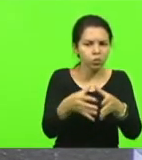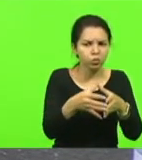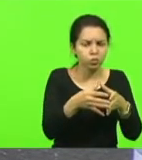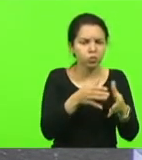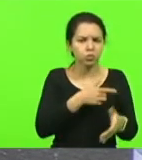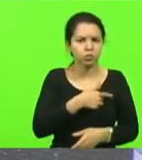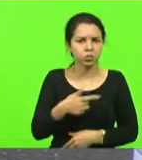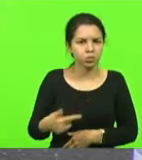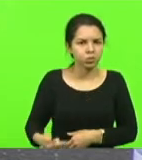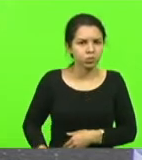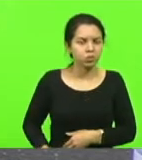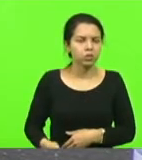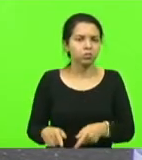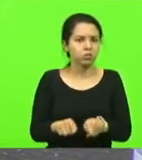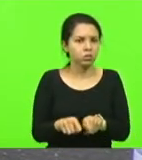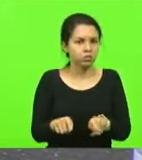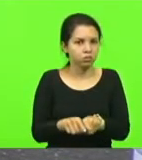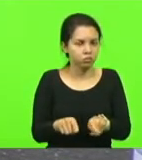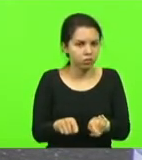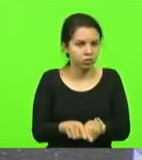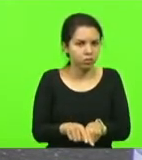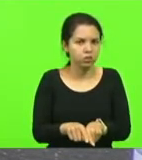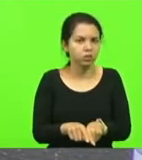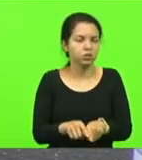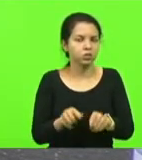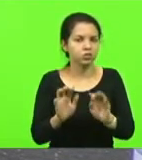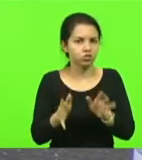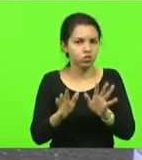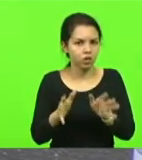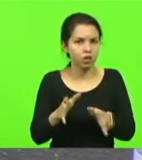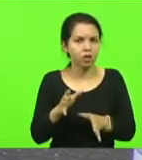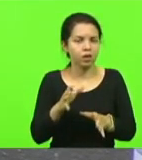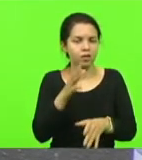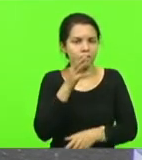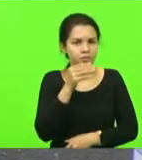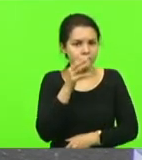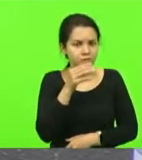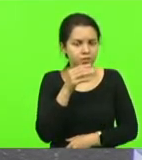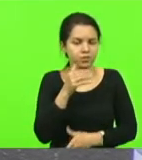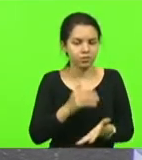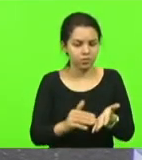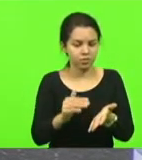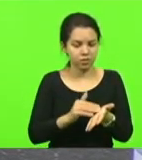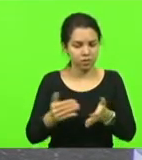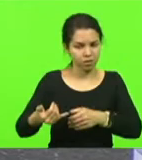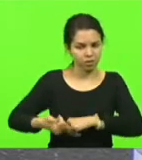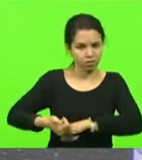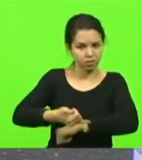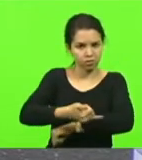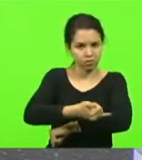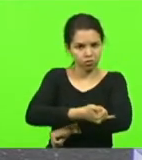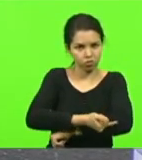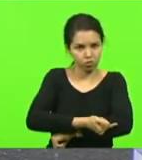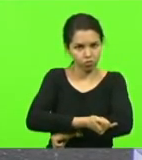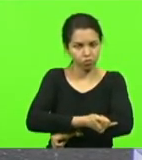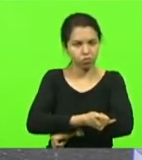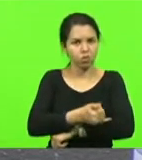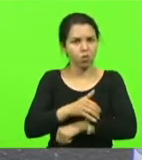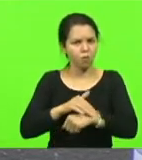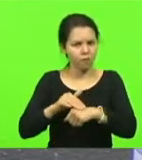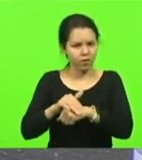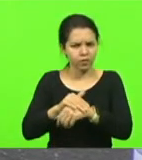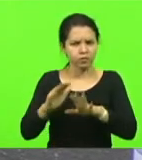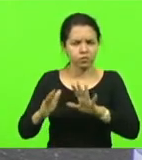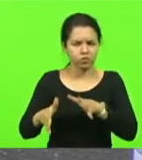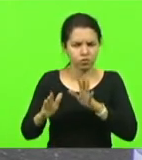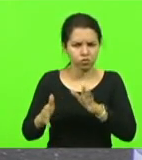governamentais, incluindo também a CASAN, a Secretaria de Infraestrutura, conversamos com o